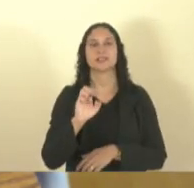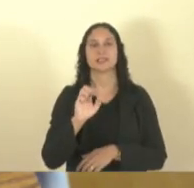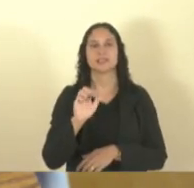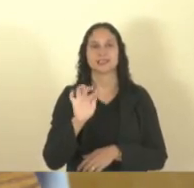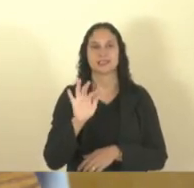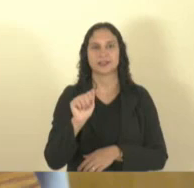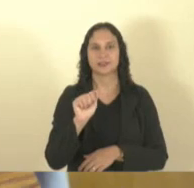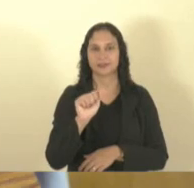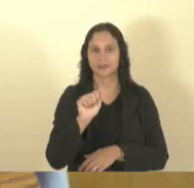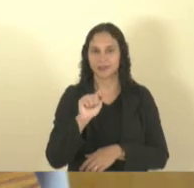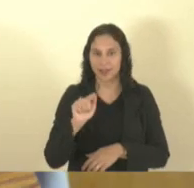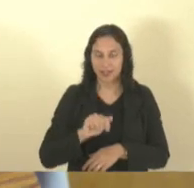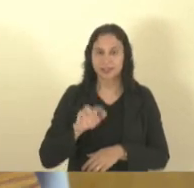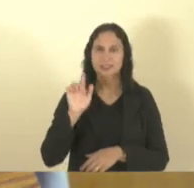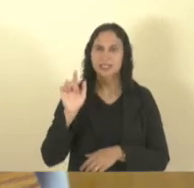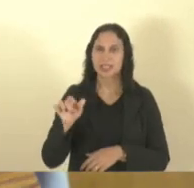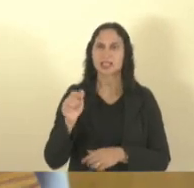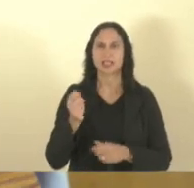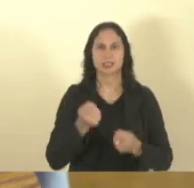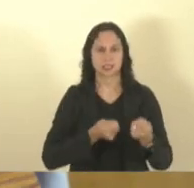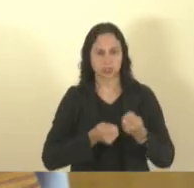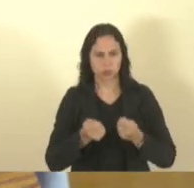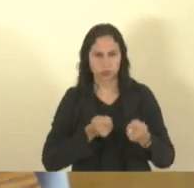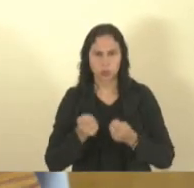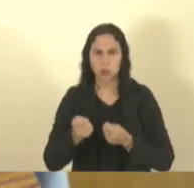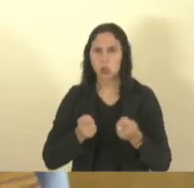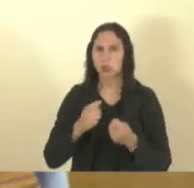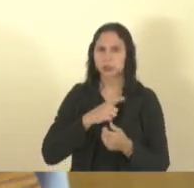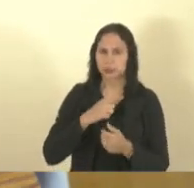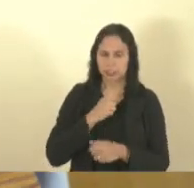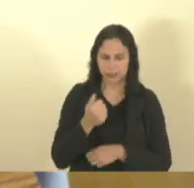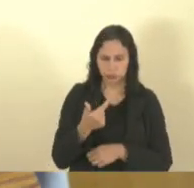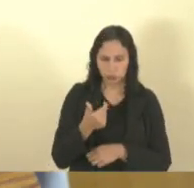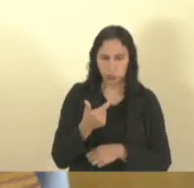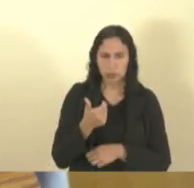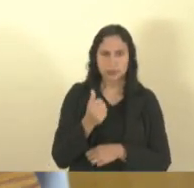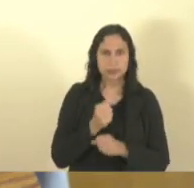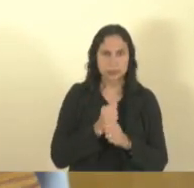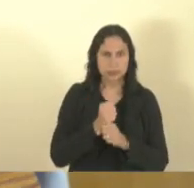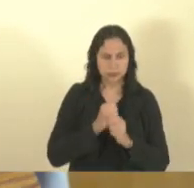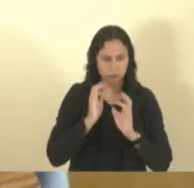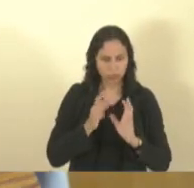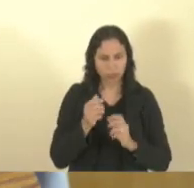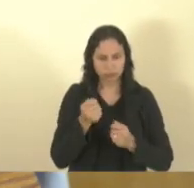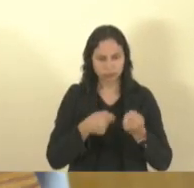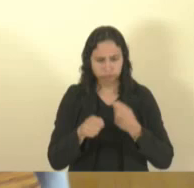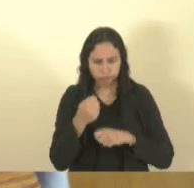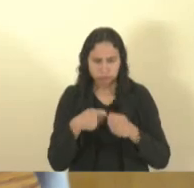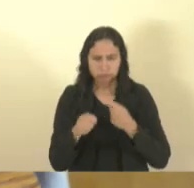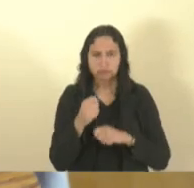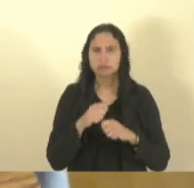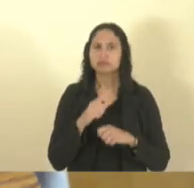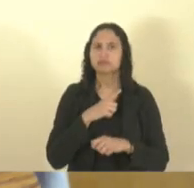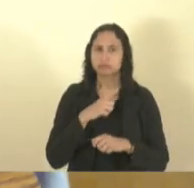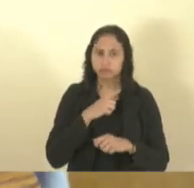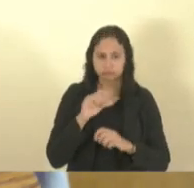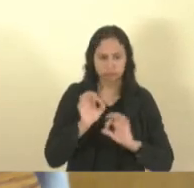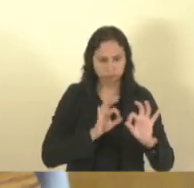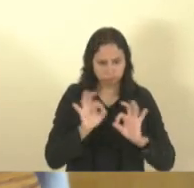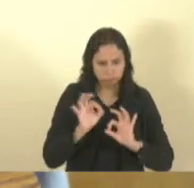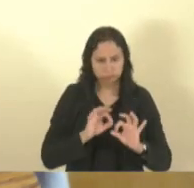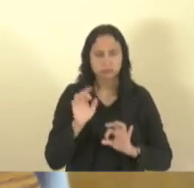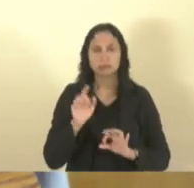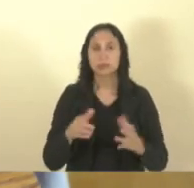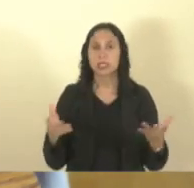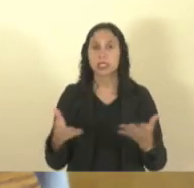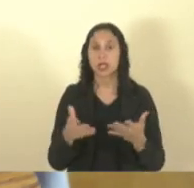contas equilibradas por mais de 12 anos, e também agora recentemente alcançou recorde na geração de renda